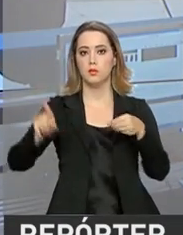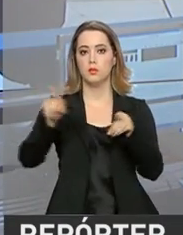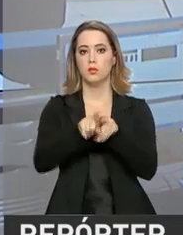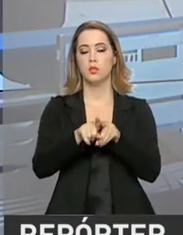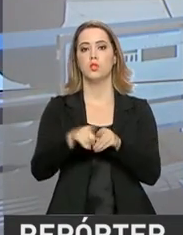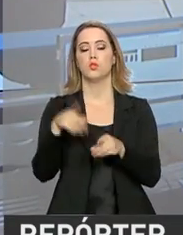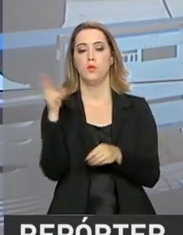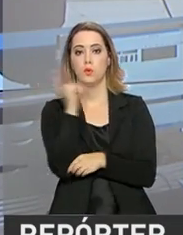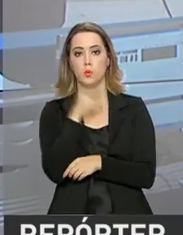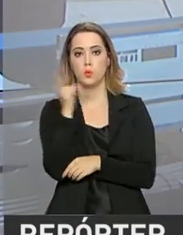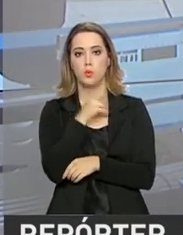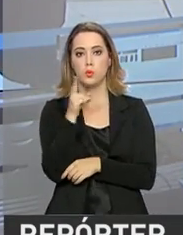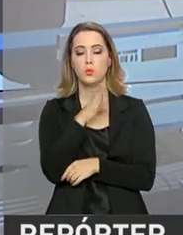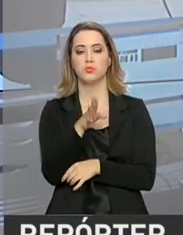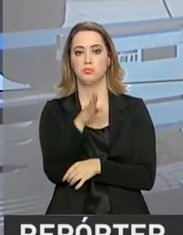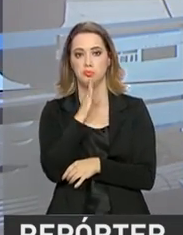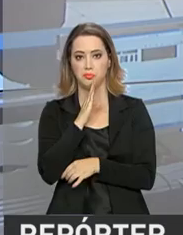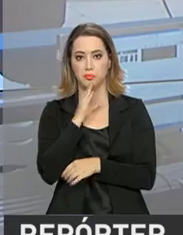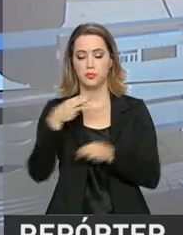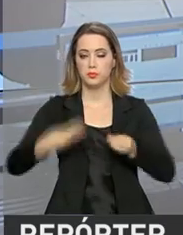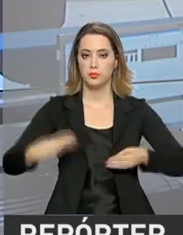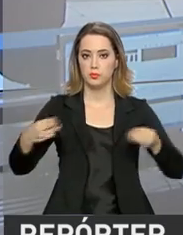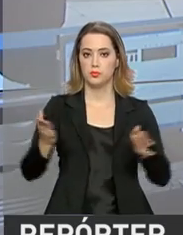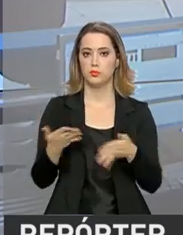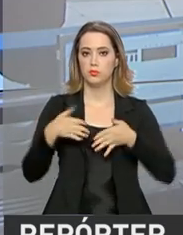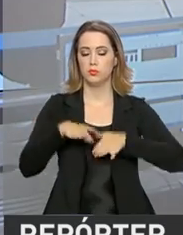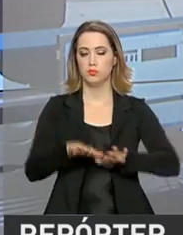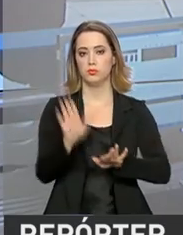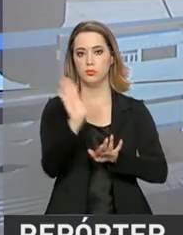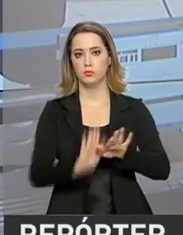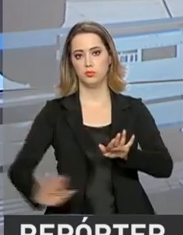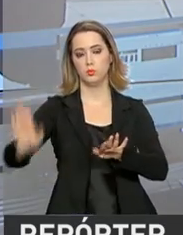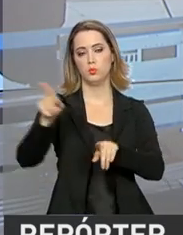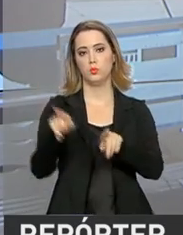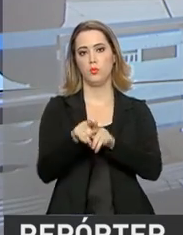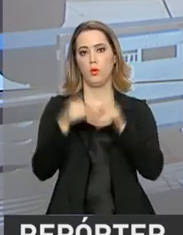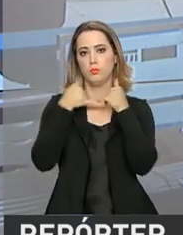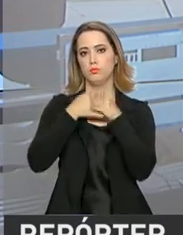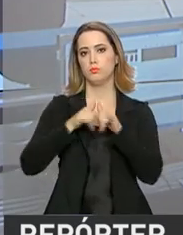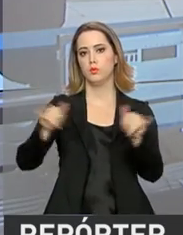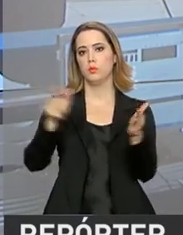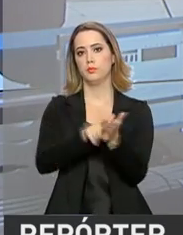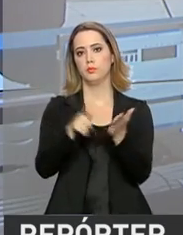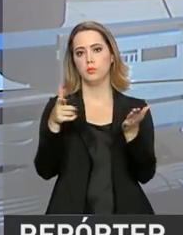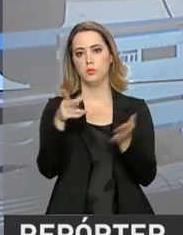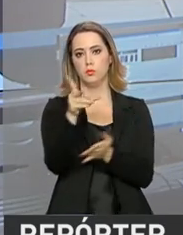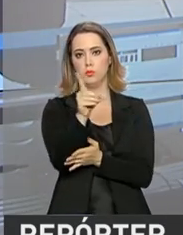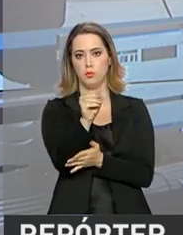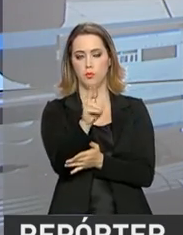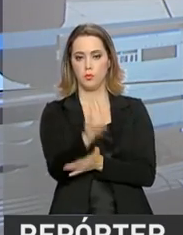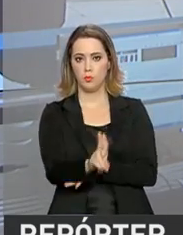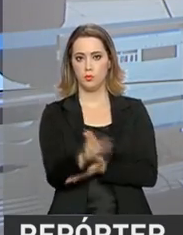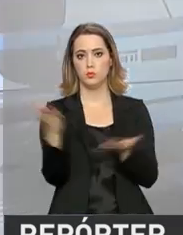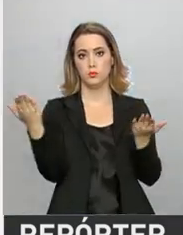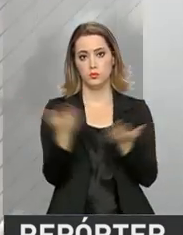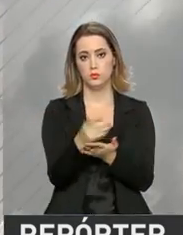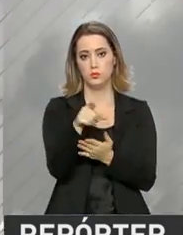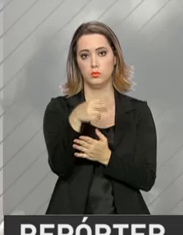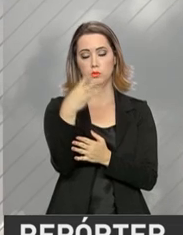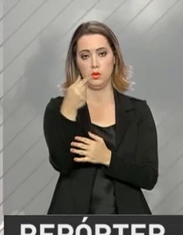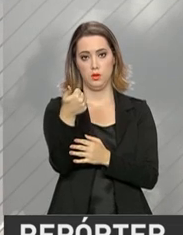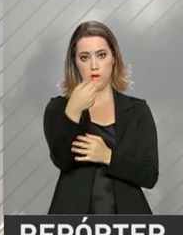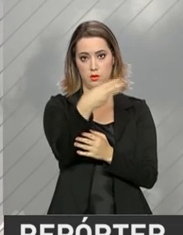emergência reconhecida pelo Ministério da Integração Nacional a ptaria foi publicada no Diário Oficial da União de hoje são